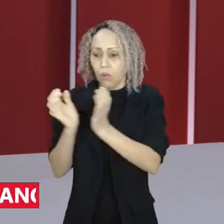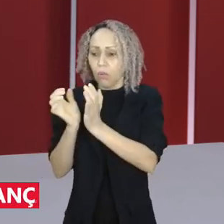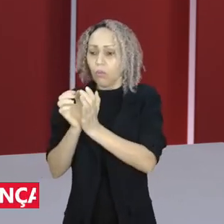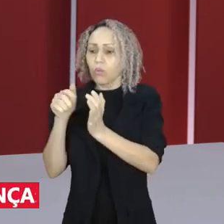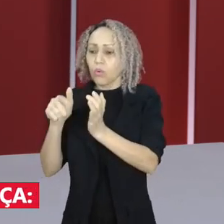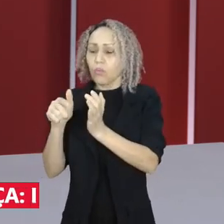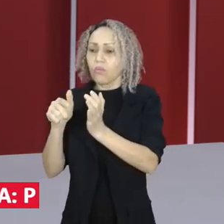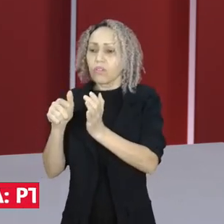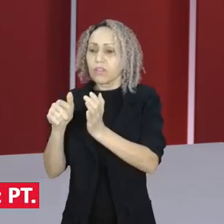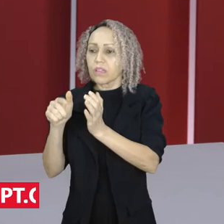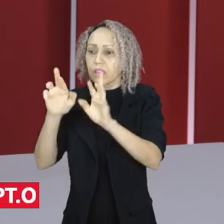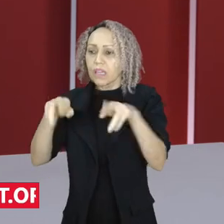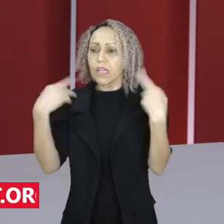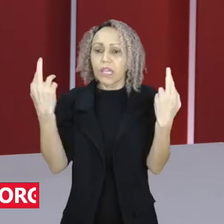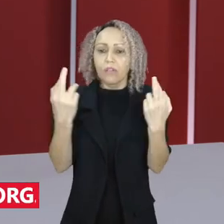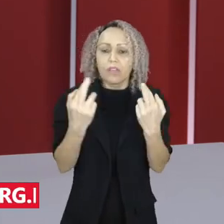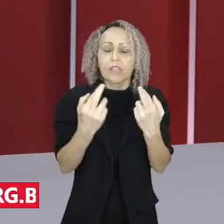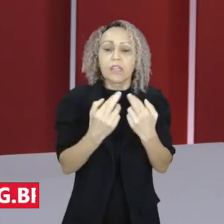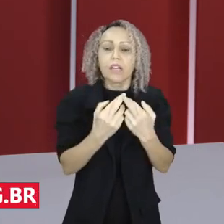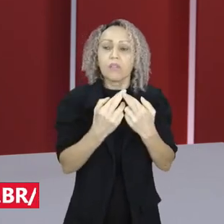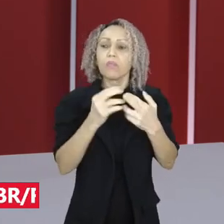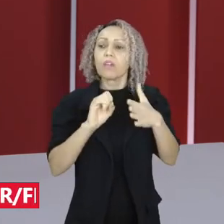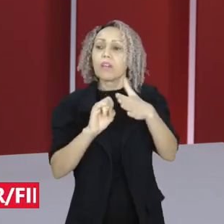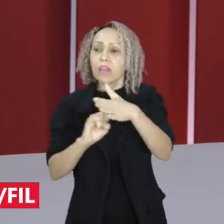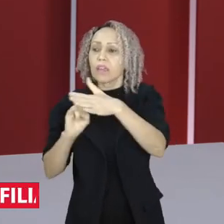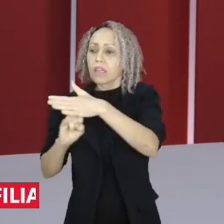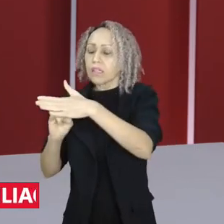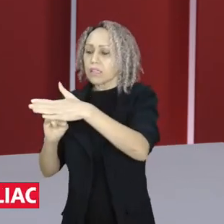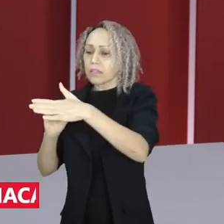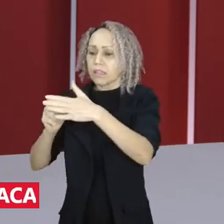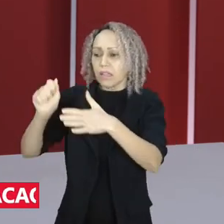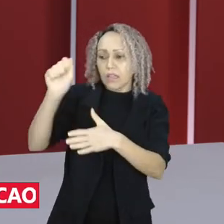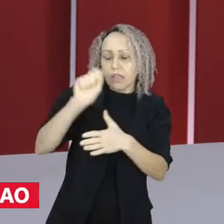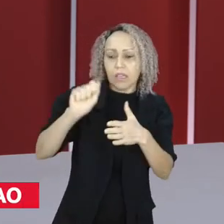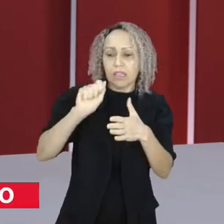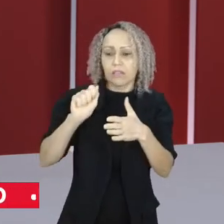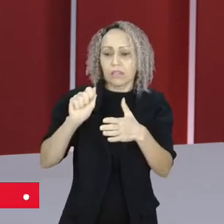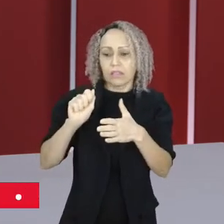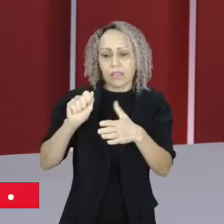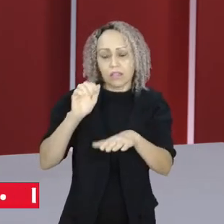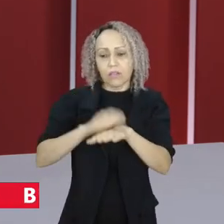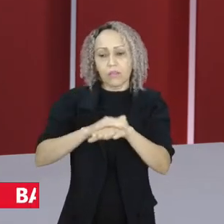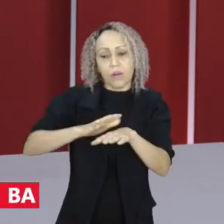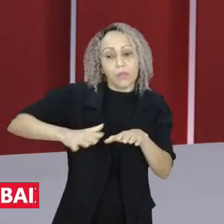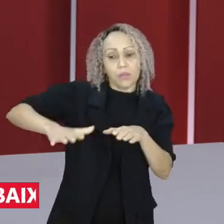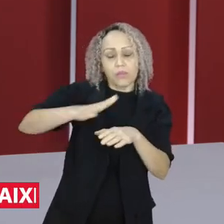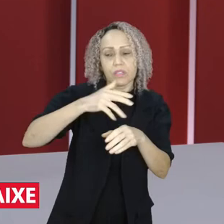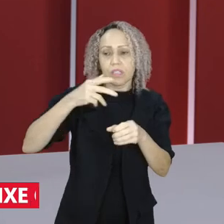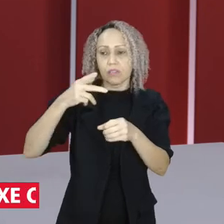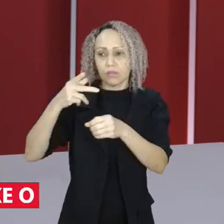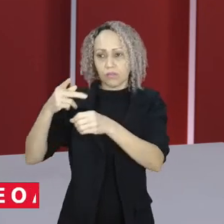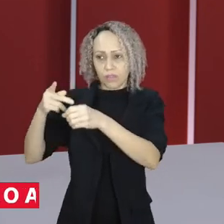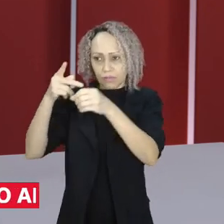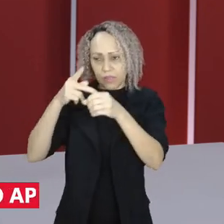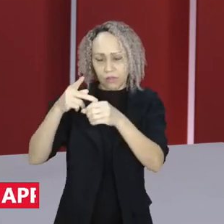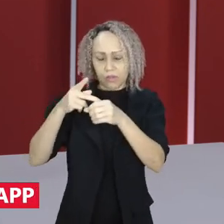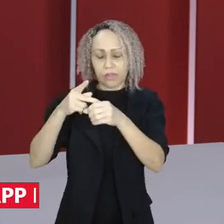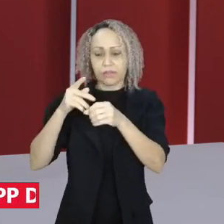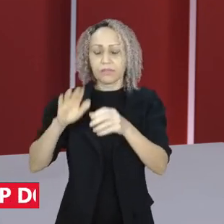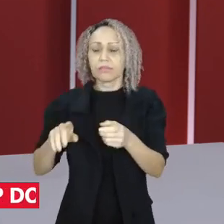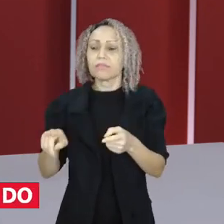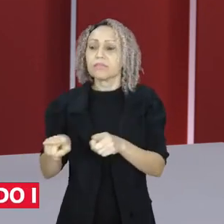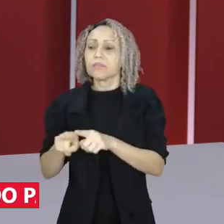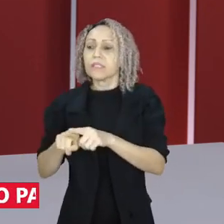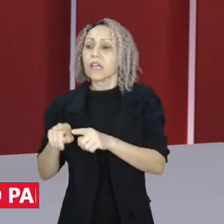reuniões com reunião com entidades e associações do setor além do Coordenador do subgrupo senador